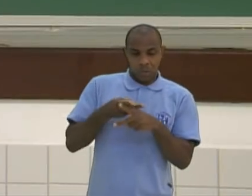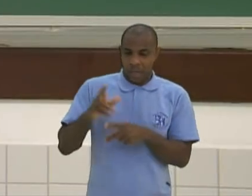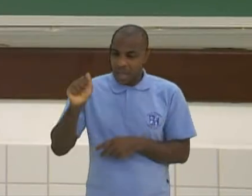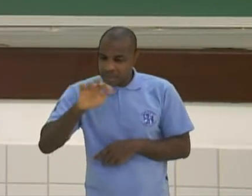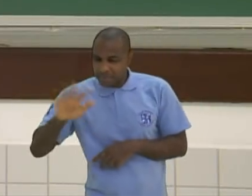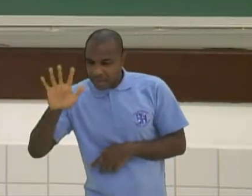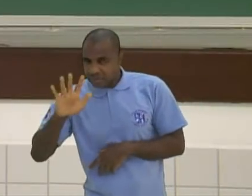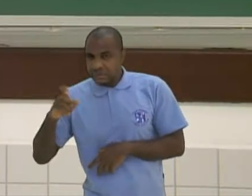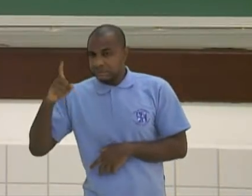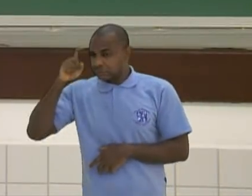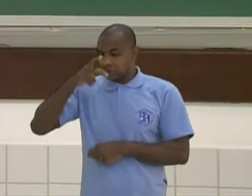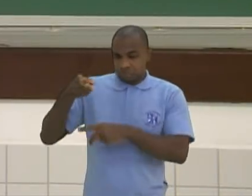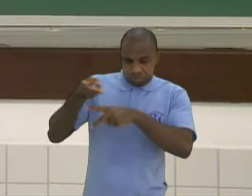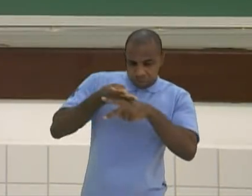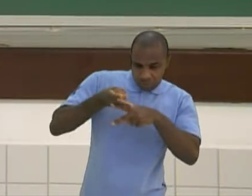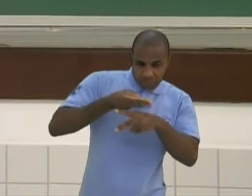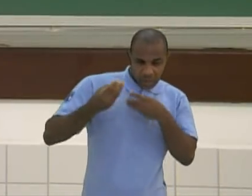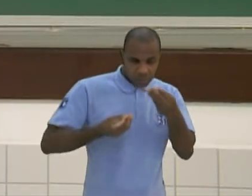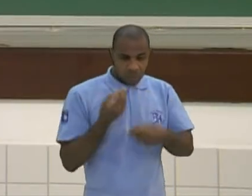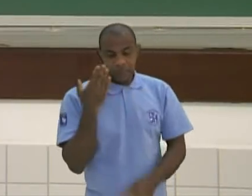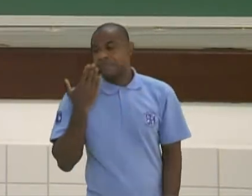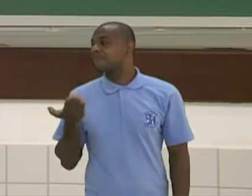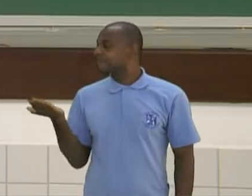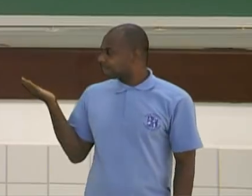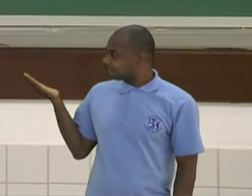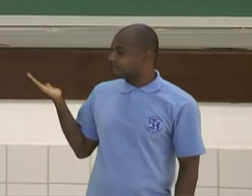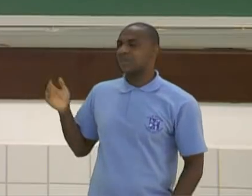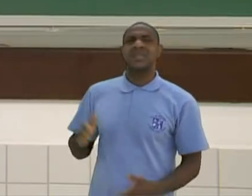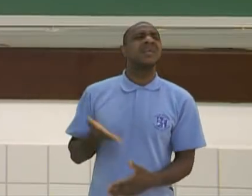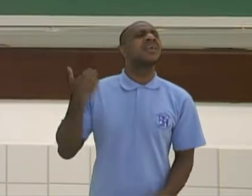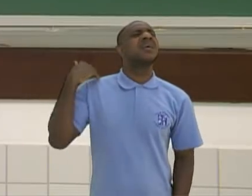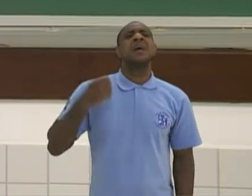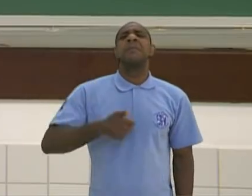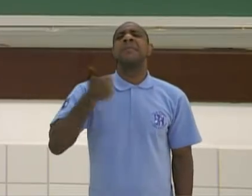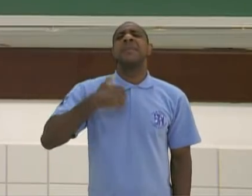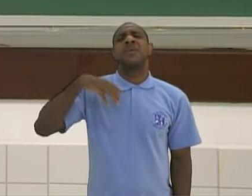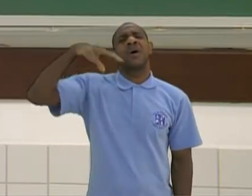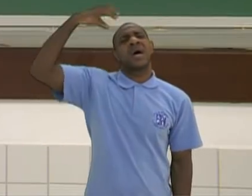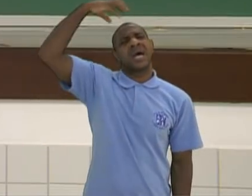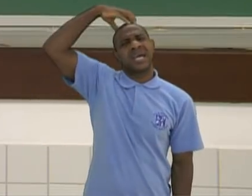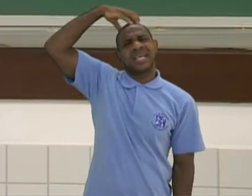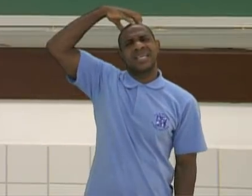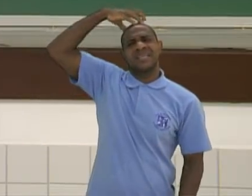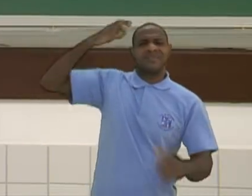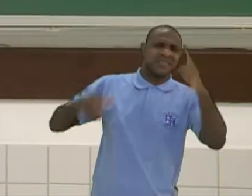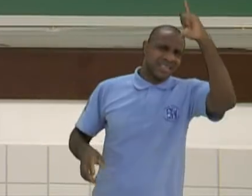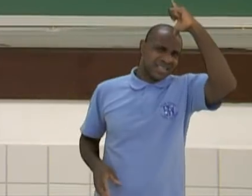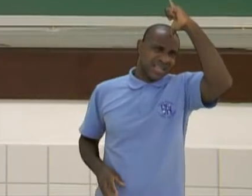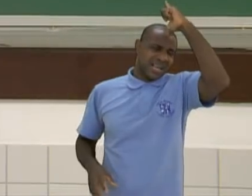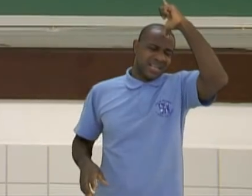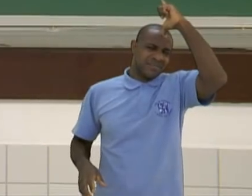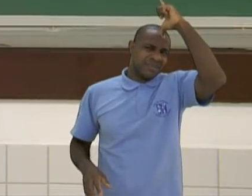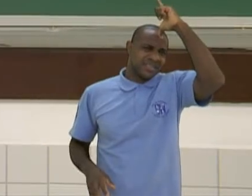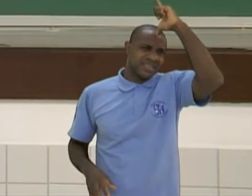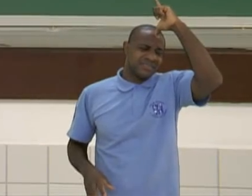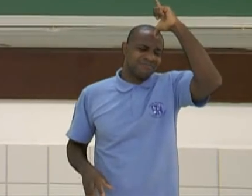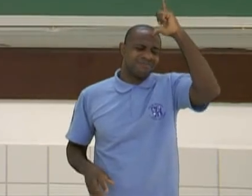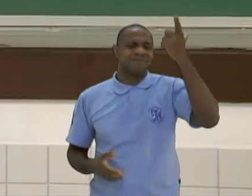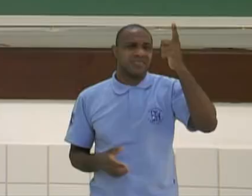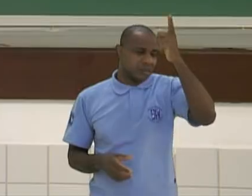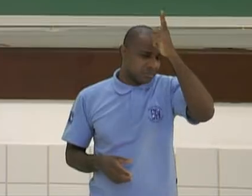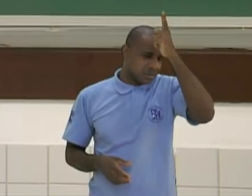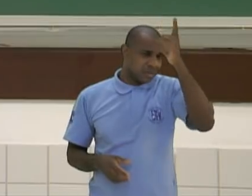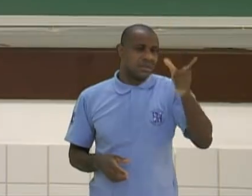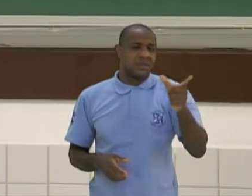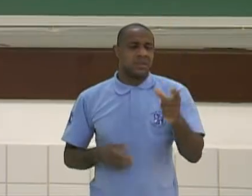Né? Depois, após a queda do Império Romano, os primeiros reis germânicos que dominaram, até tudo bem, você encontra alguma iluminura, algum